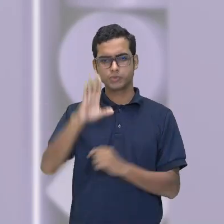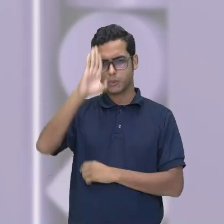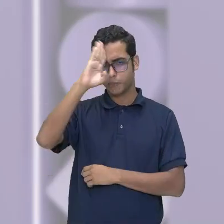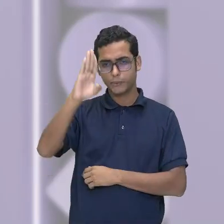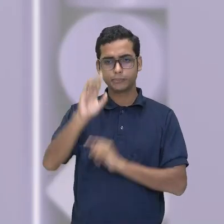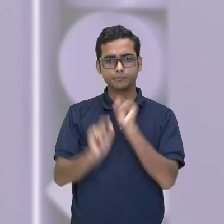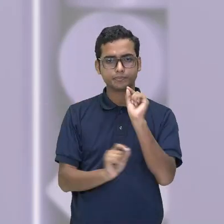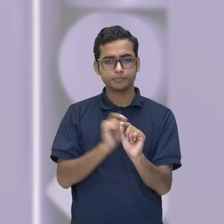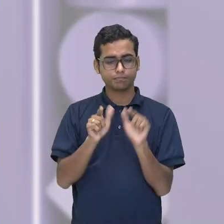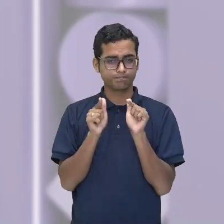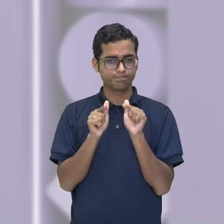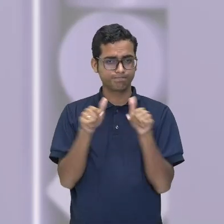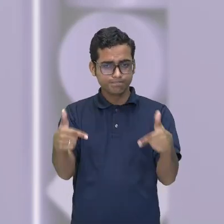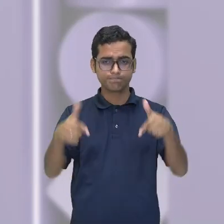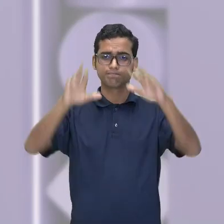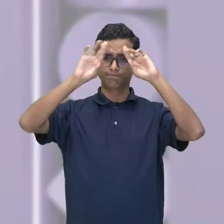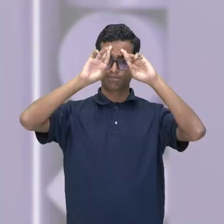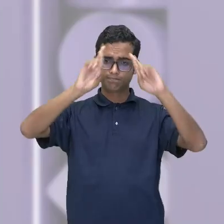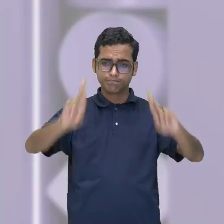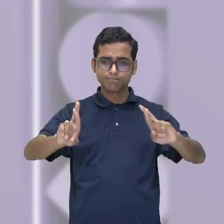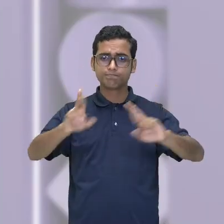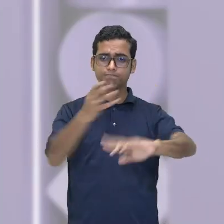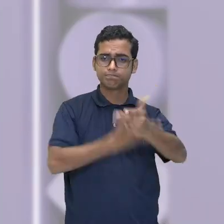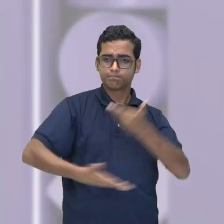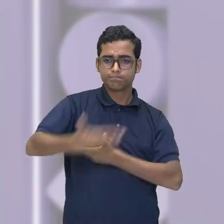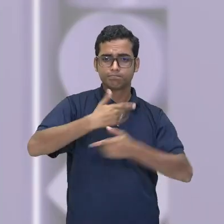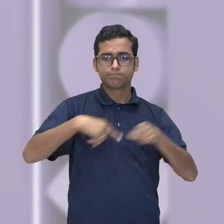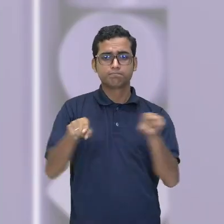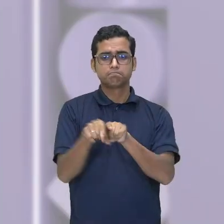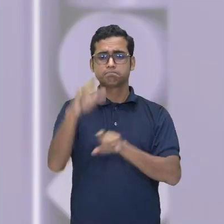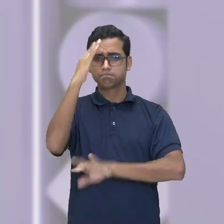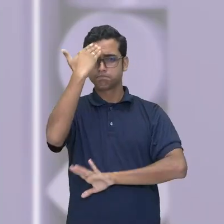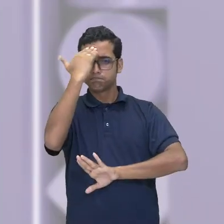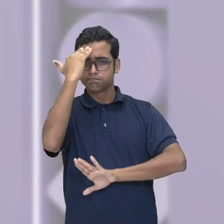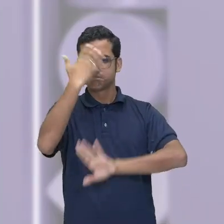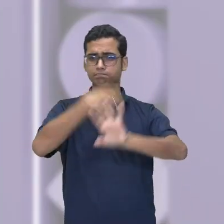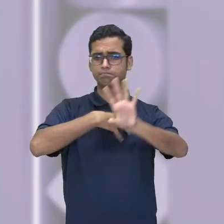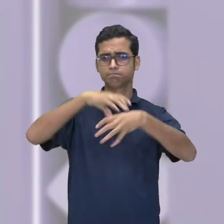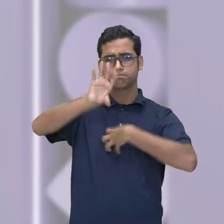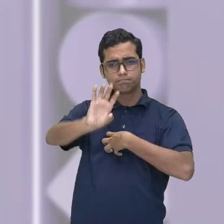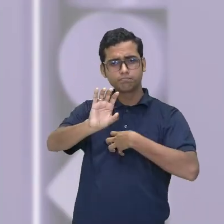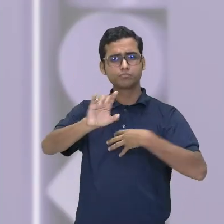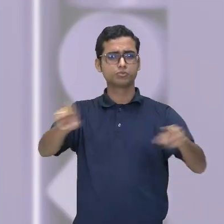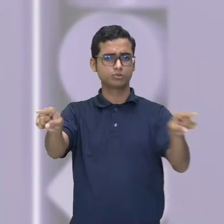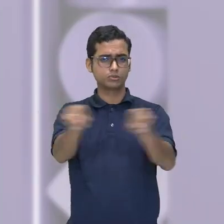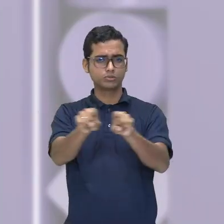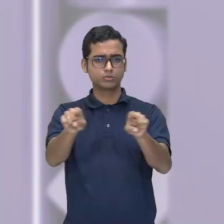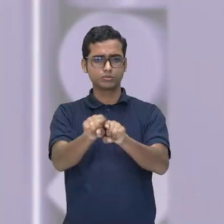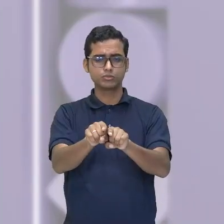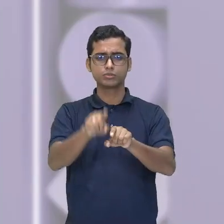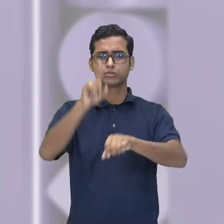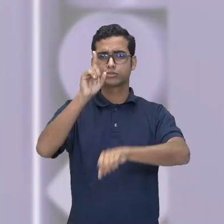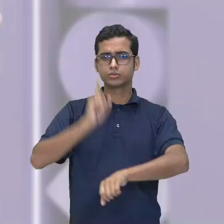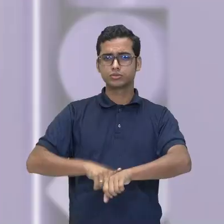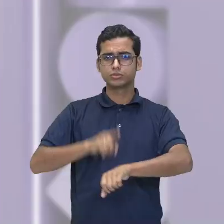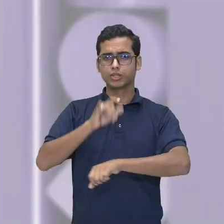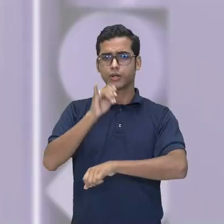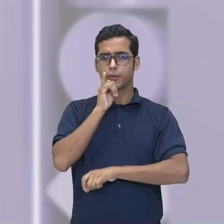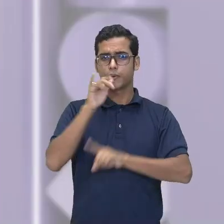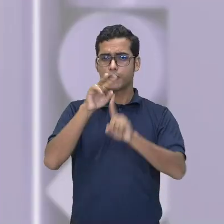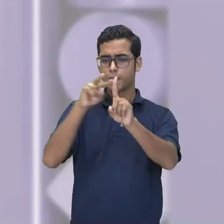necessitam uma atitude de muito respeito, de muita compreensão, e ao mesmo tempo, quando eu me confronto com uma